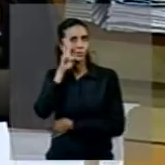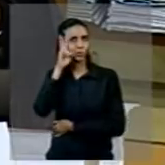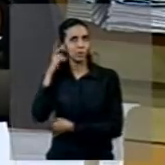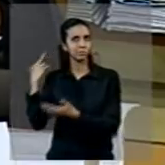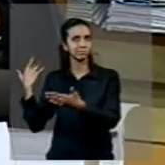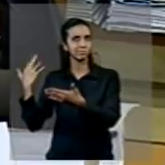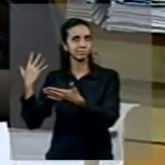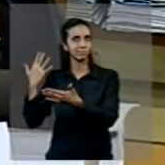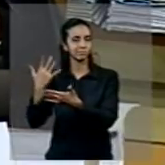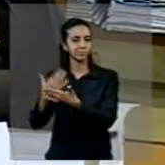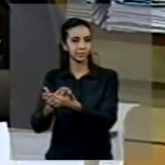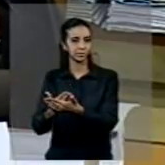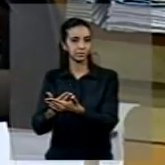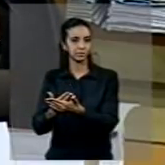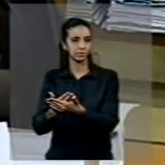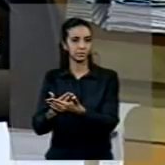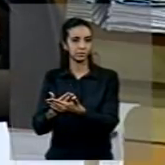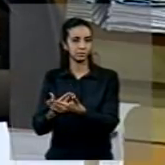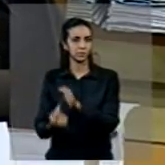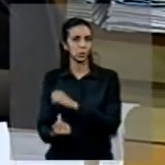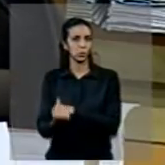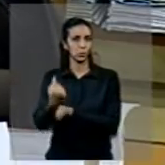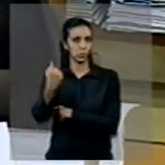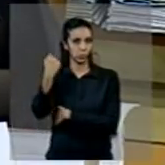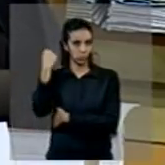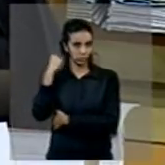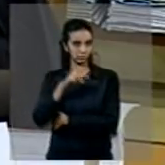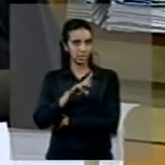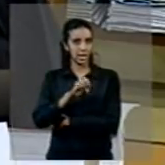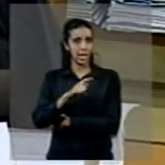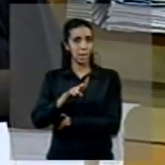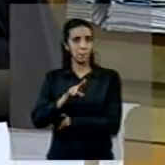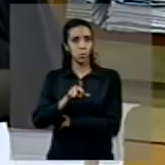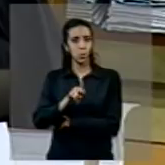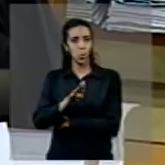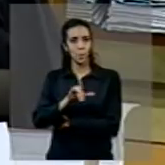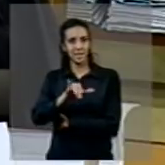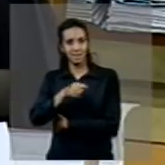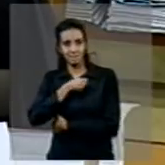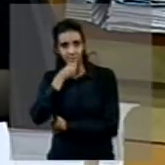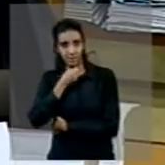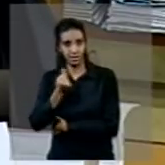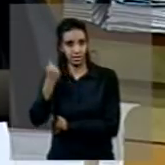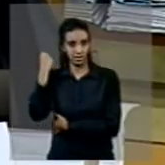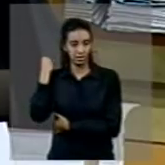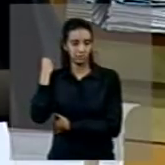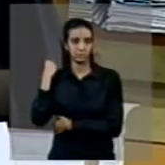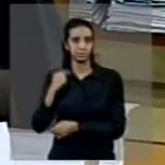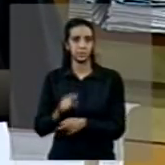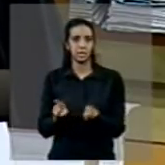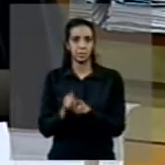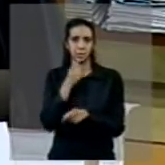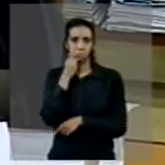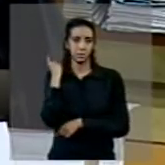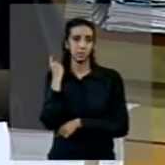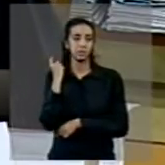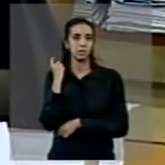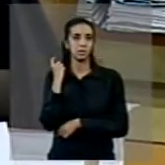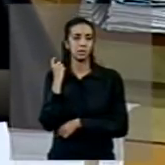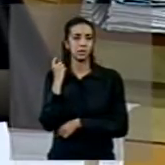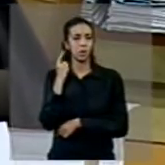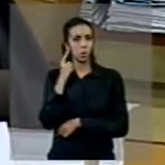mais antiga da República Velha e também a não tão antiga, vai